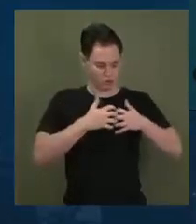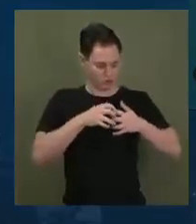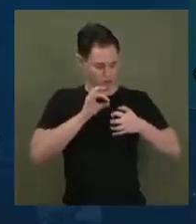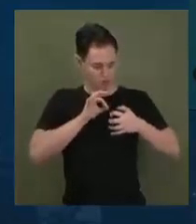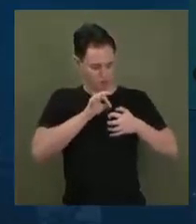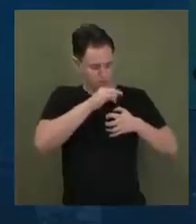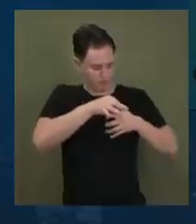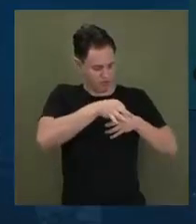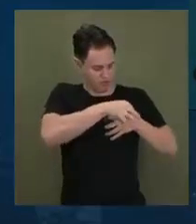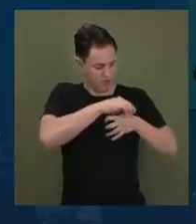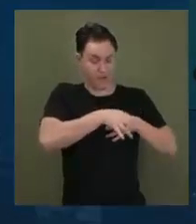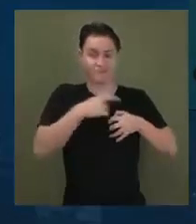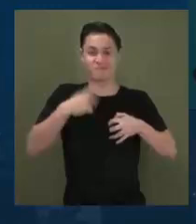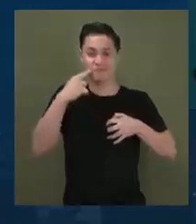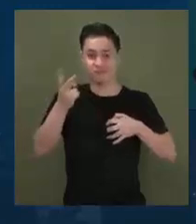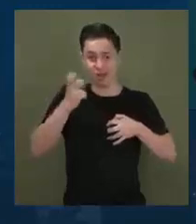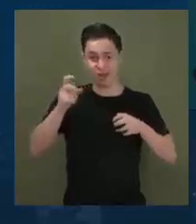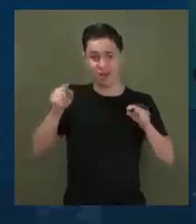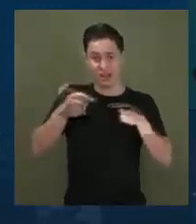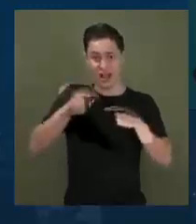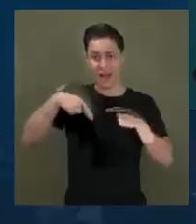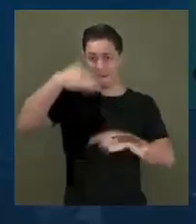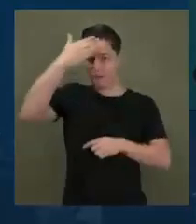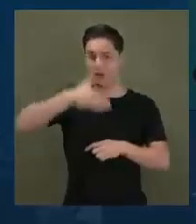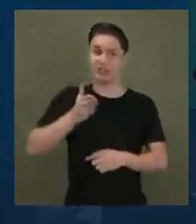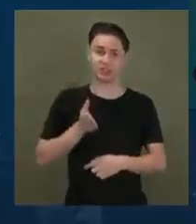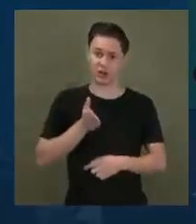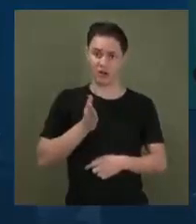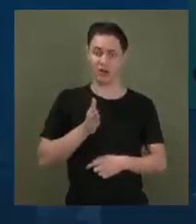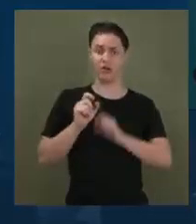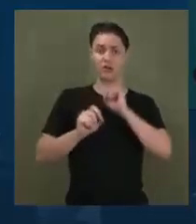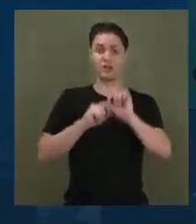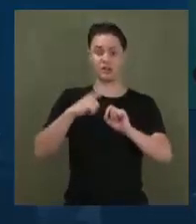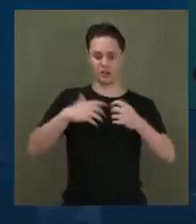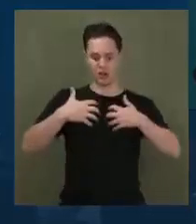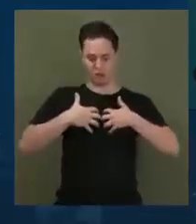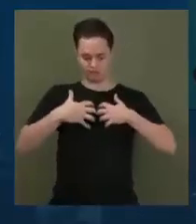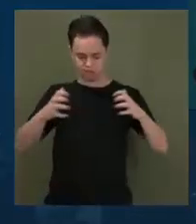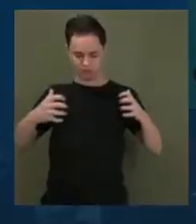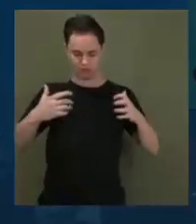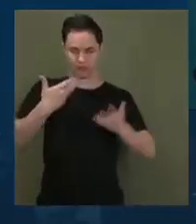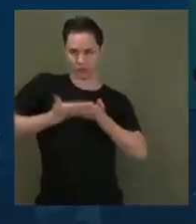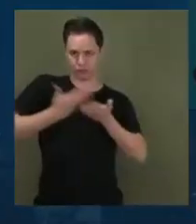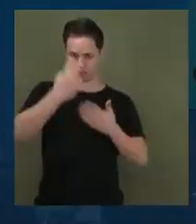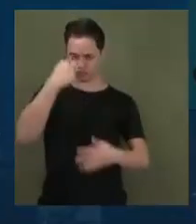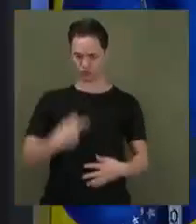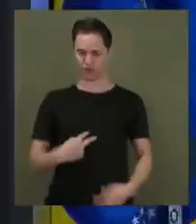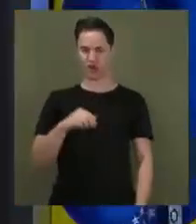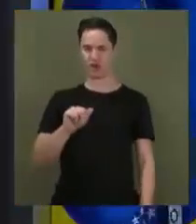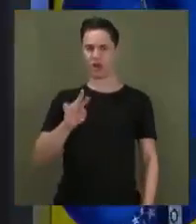Tem nexo causal, é provado isso por autópsias, é método